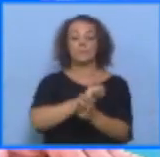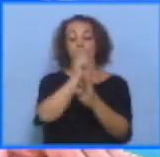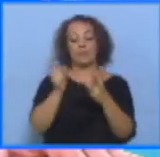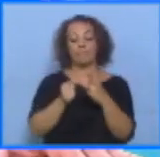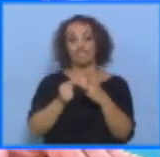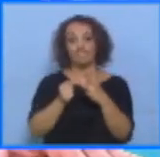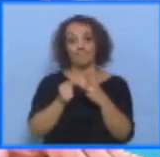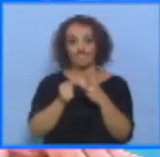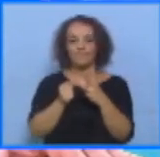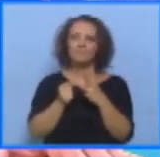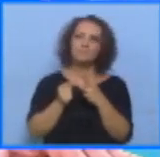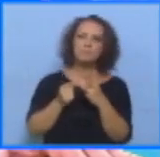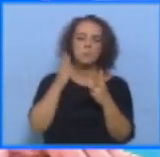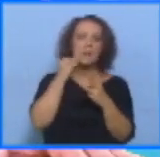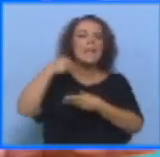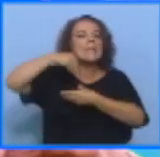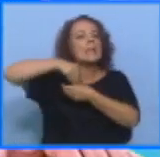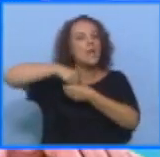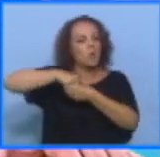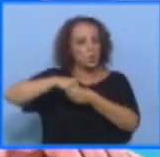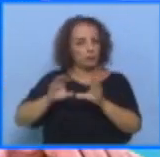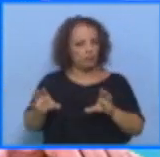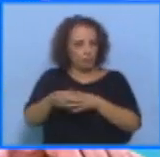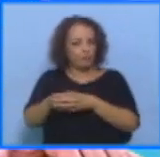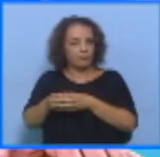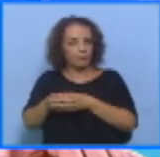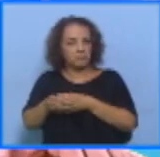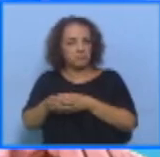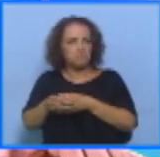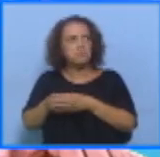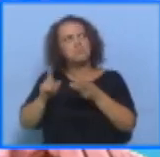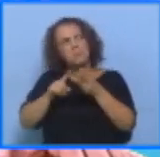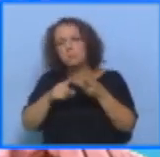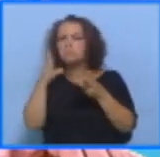eu acho que é mais interno da ordem, mas que eu acho que até talvez tenha sido o principal,